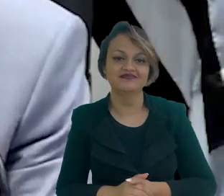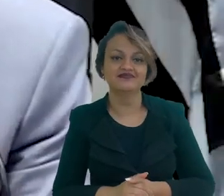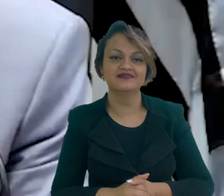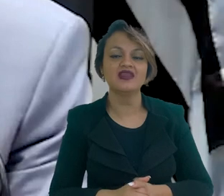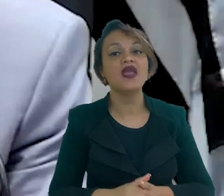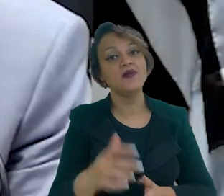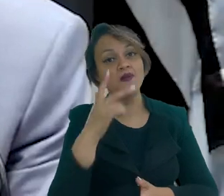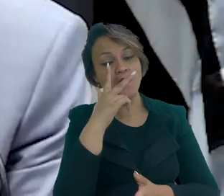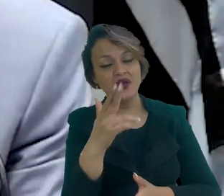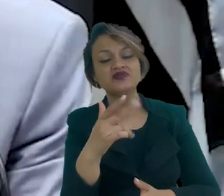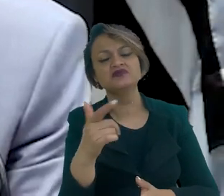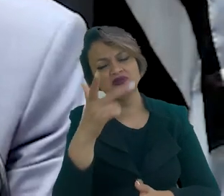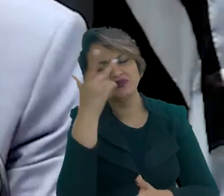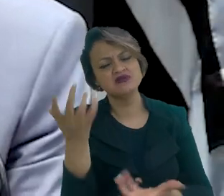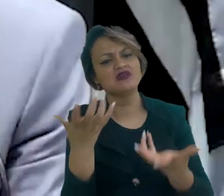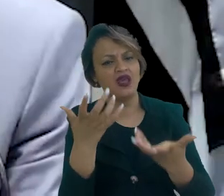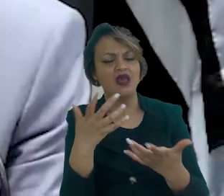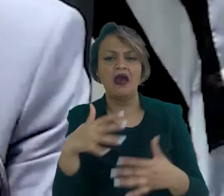querem